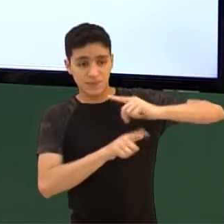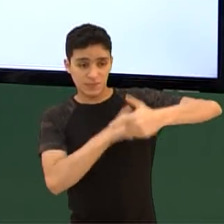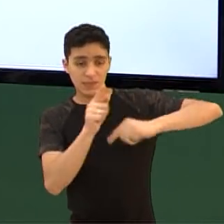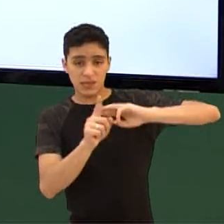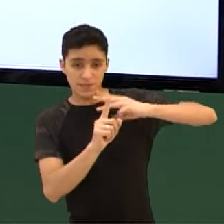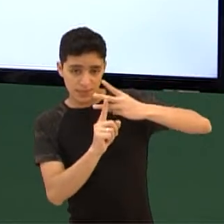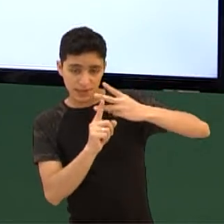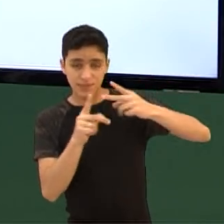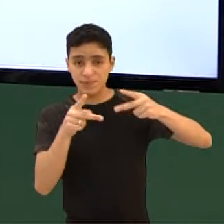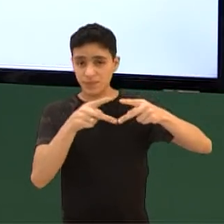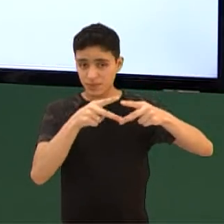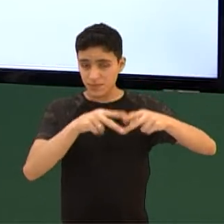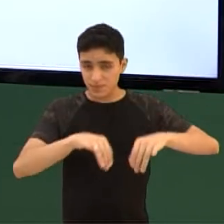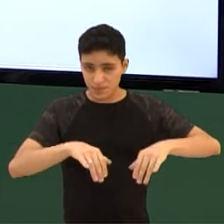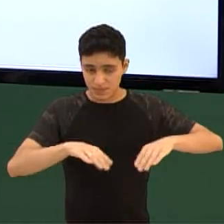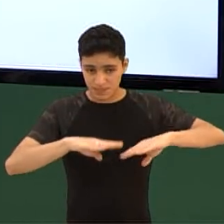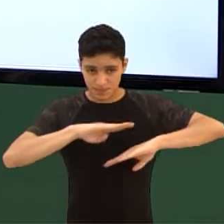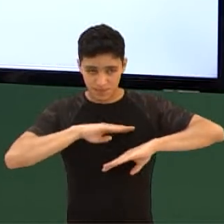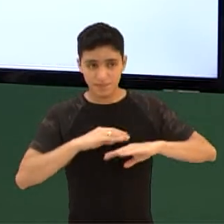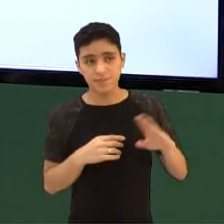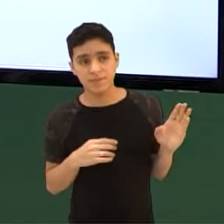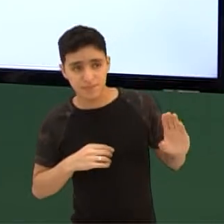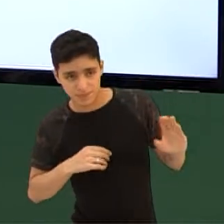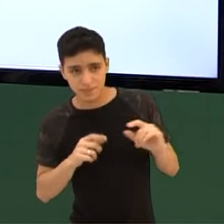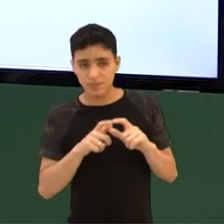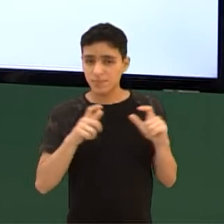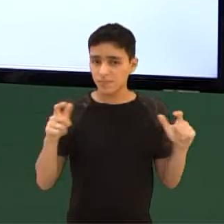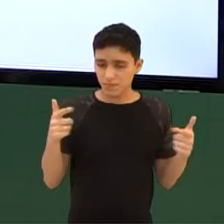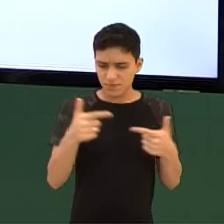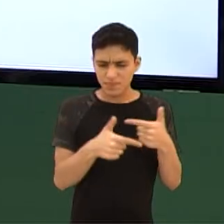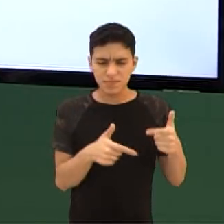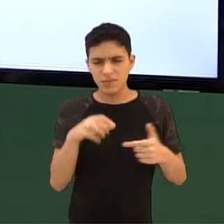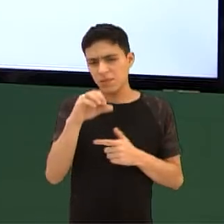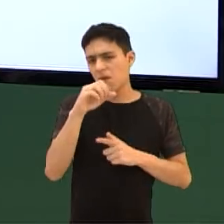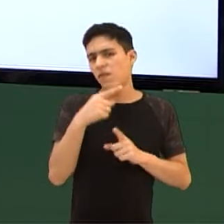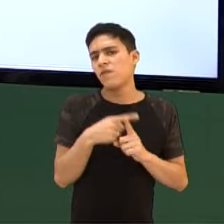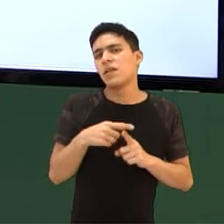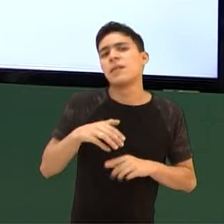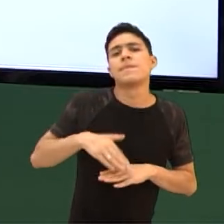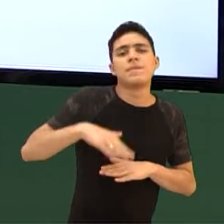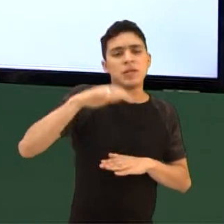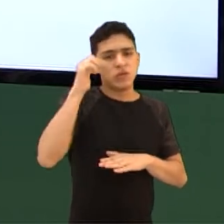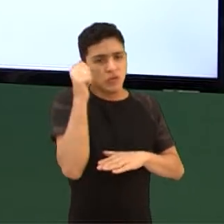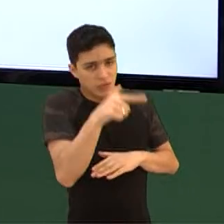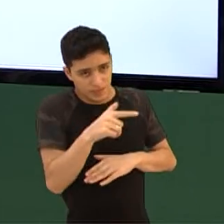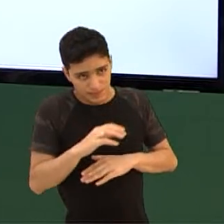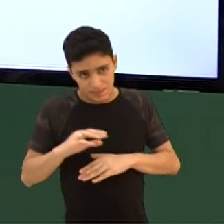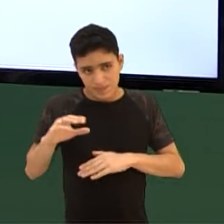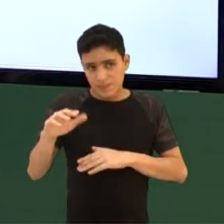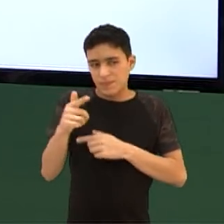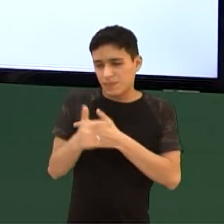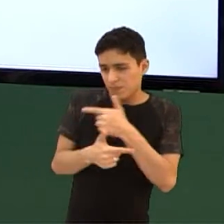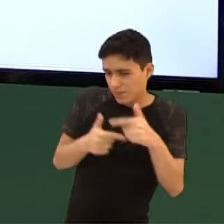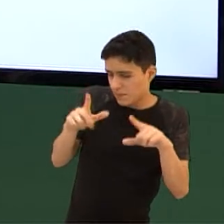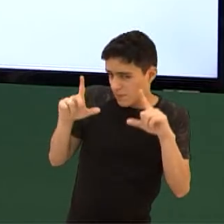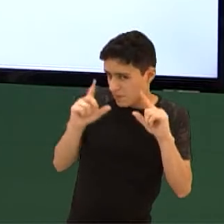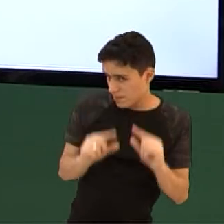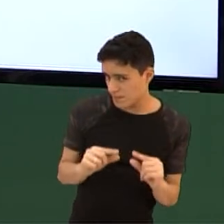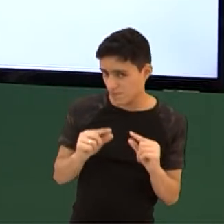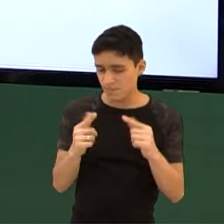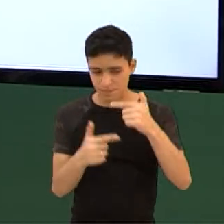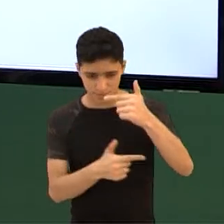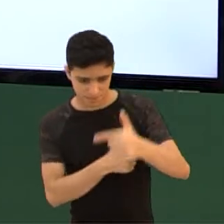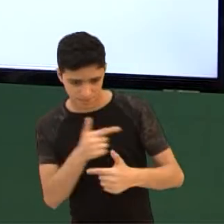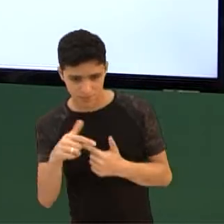segunda situação? B, aumenta e o trabalho fica 9 vezes maior? C, o trabalho diminui e o